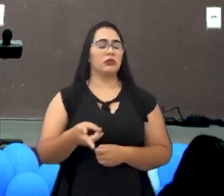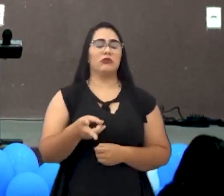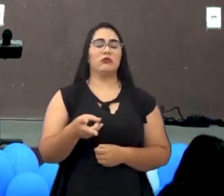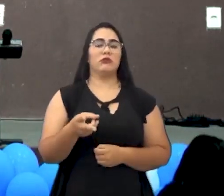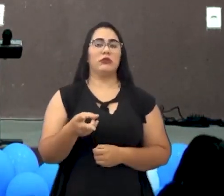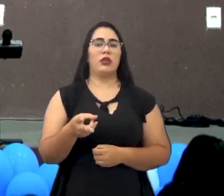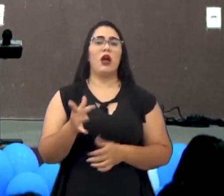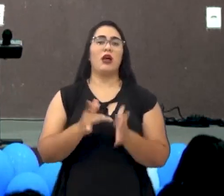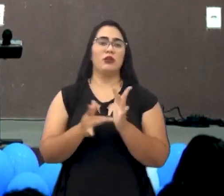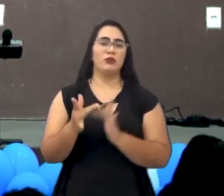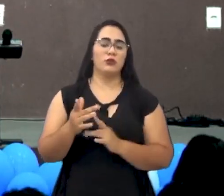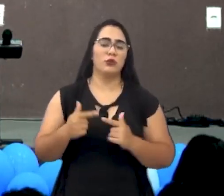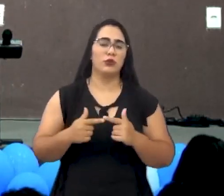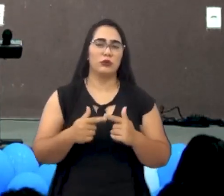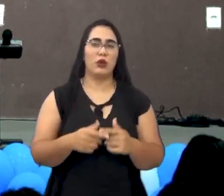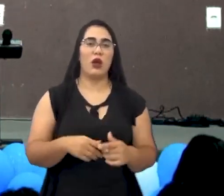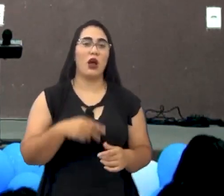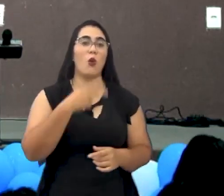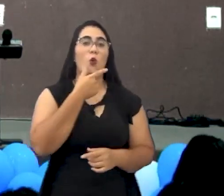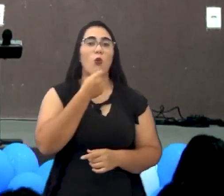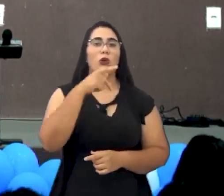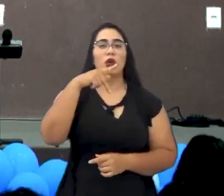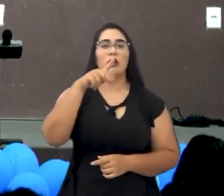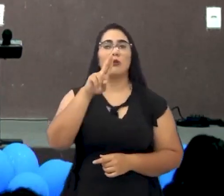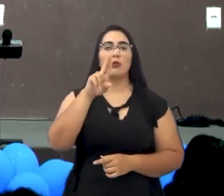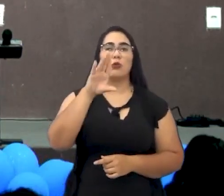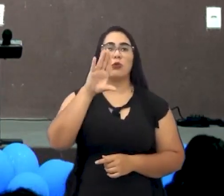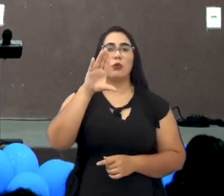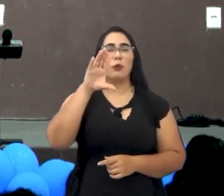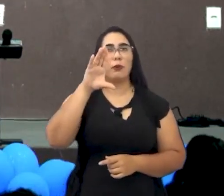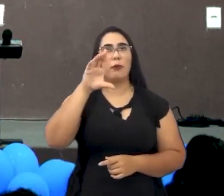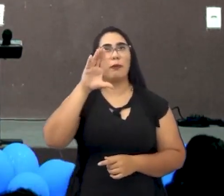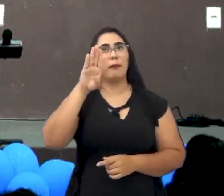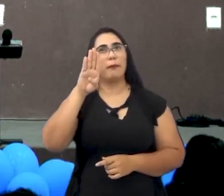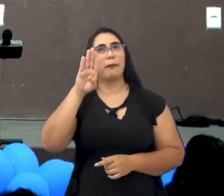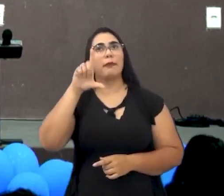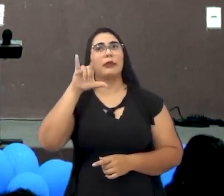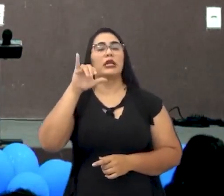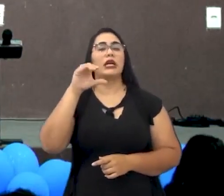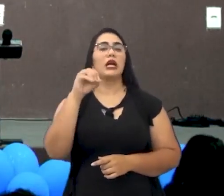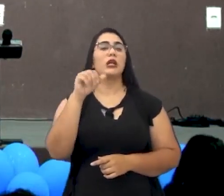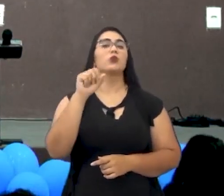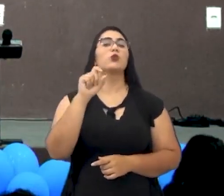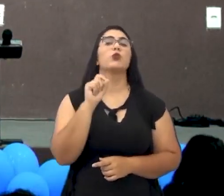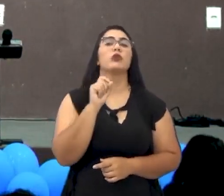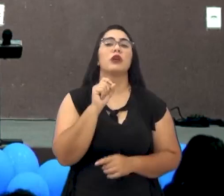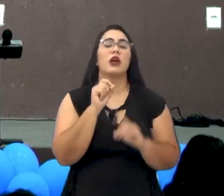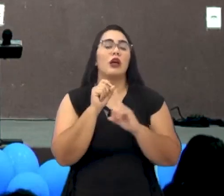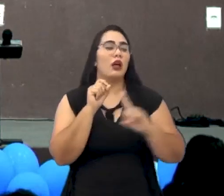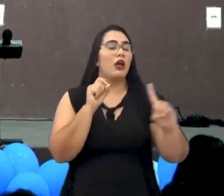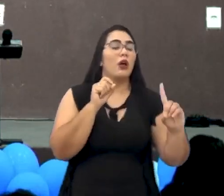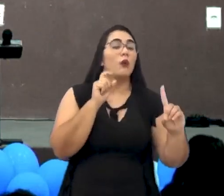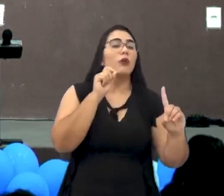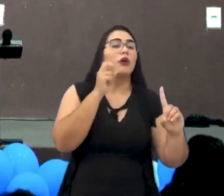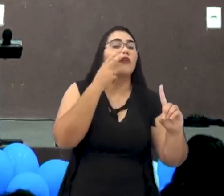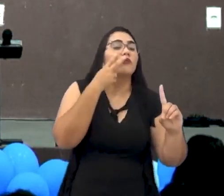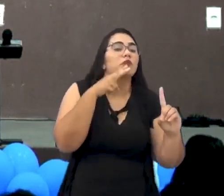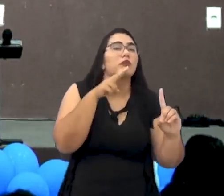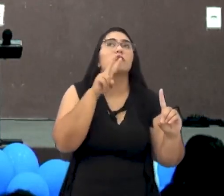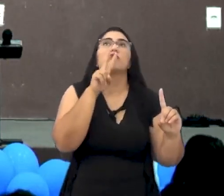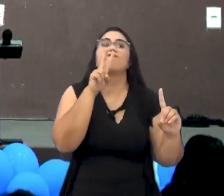Aí Jesus continua, o publicano estando de pé, longe, nem mesmo ousava levantar os olhos para o